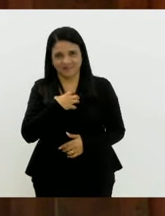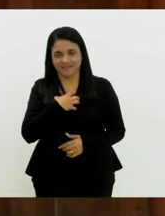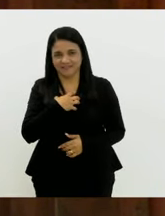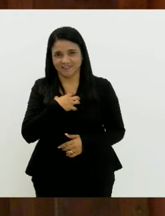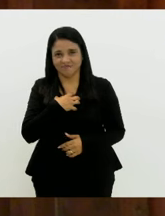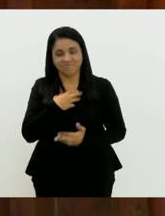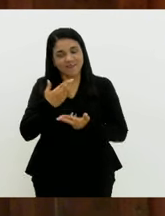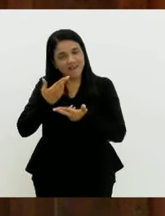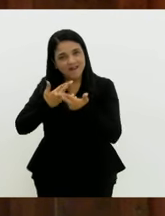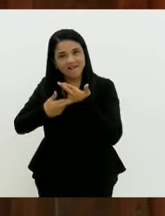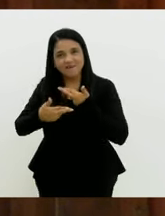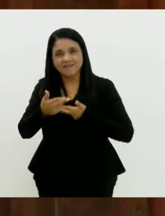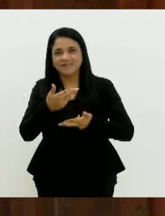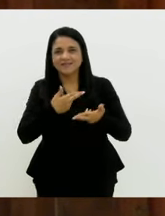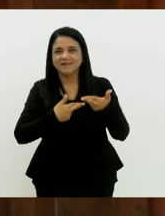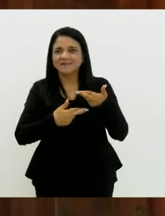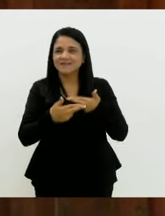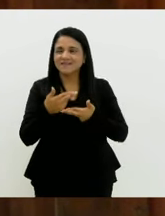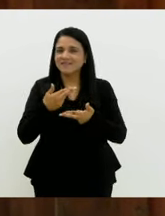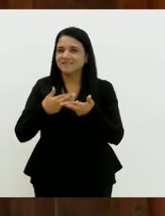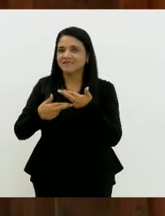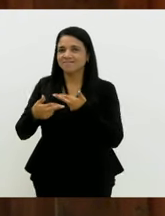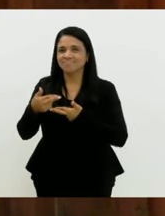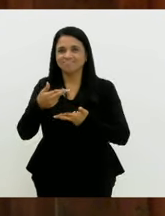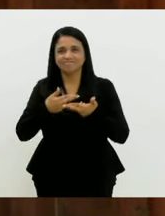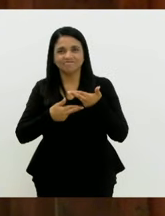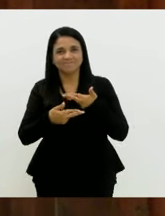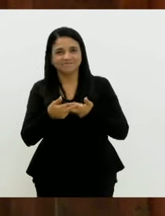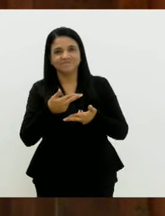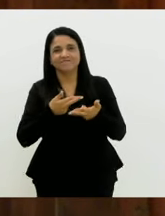é uma relação de muito